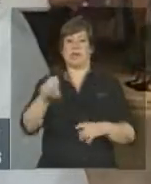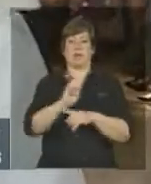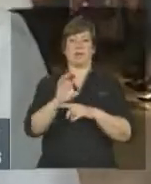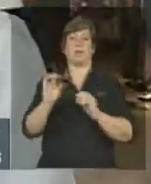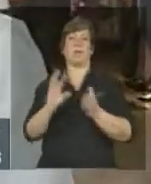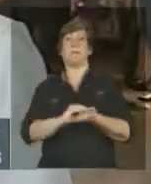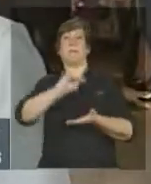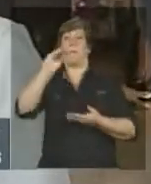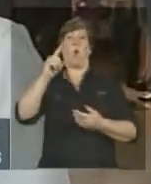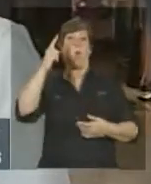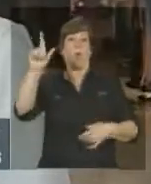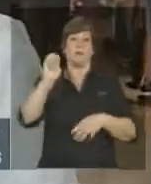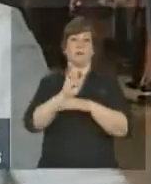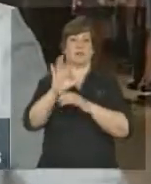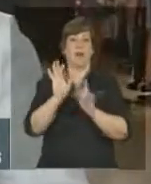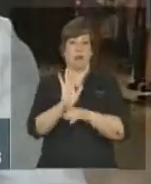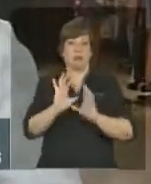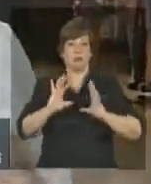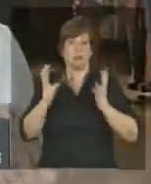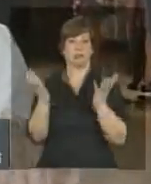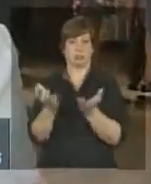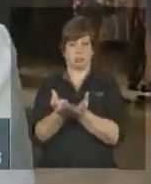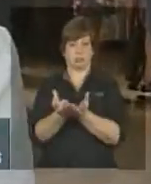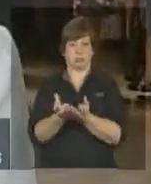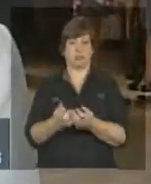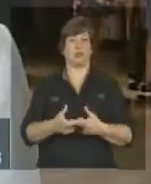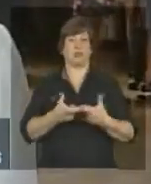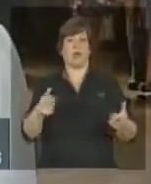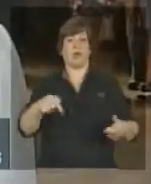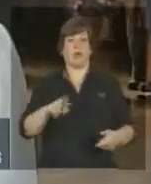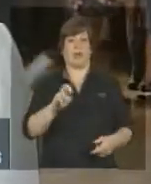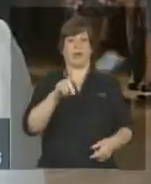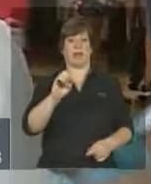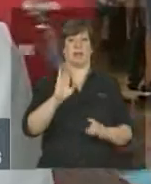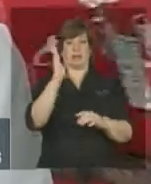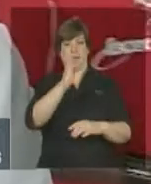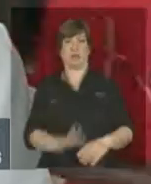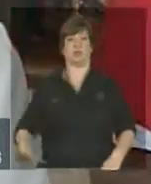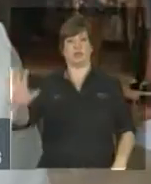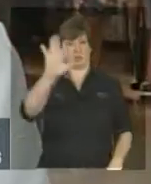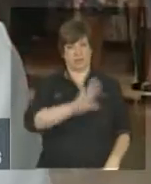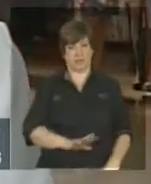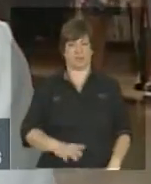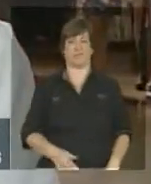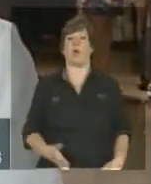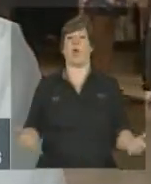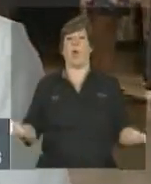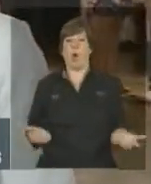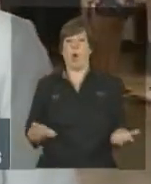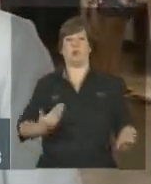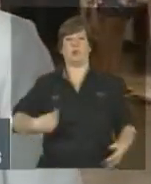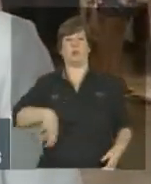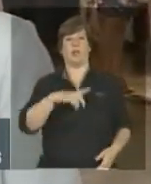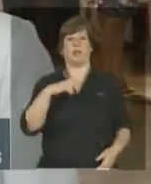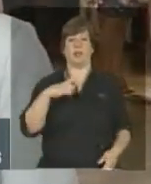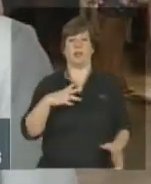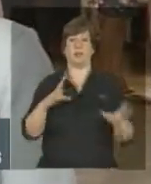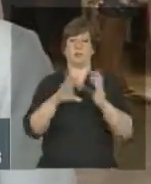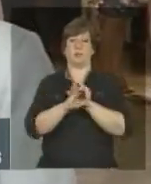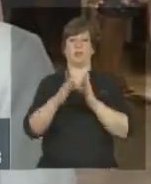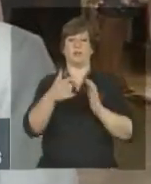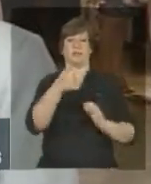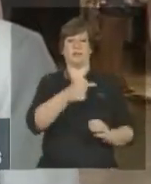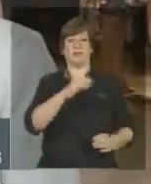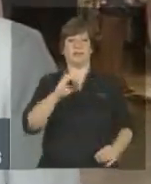colocada em um outro estado sob proteção, graças a essa rede nacional. Hoje, nós temos cerca de